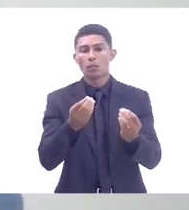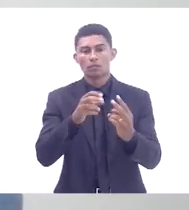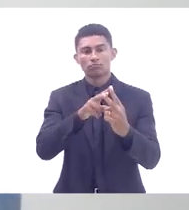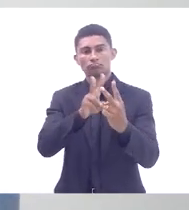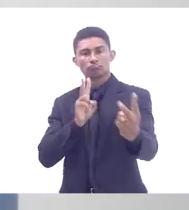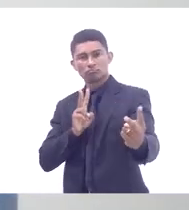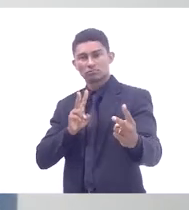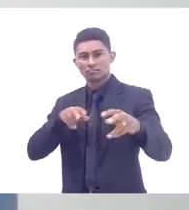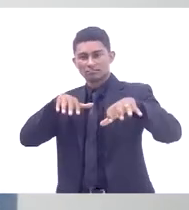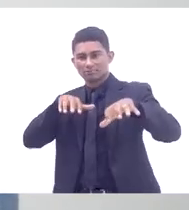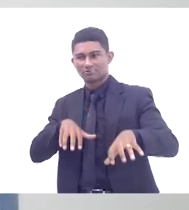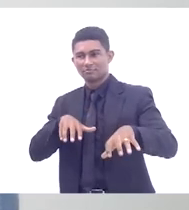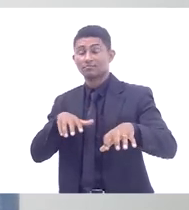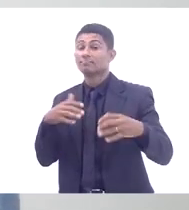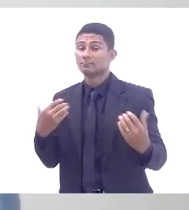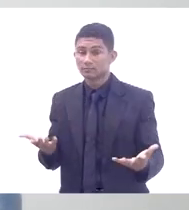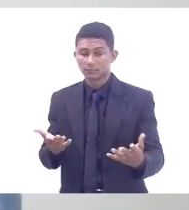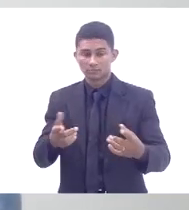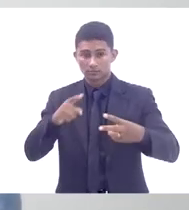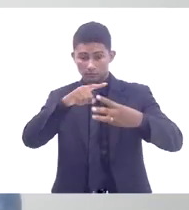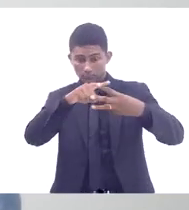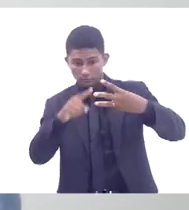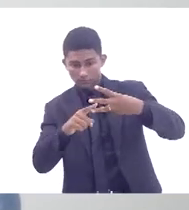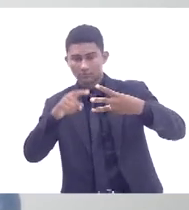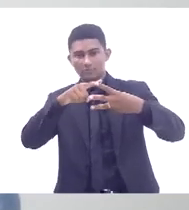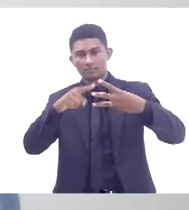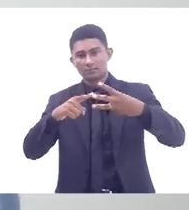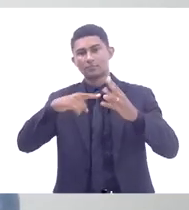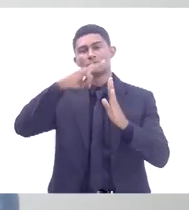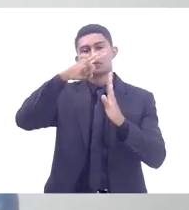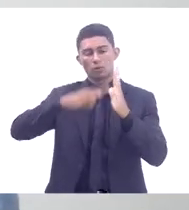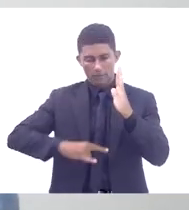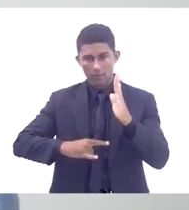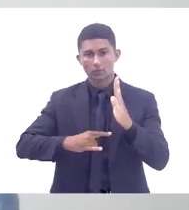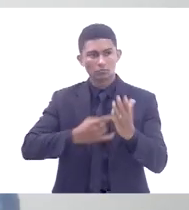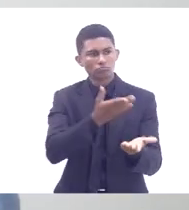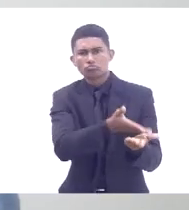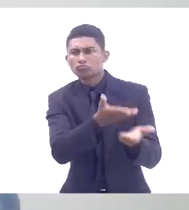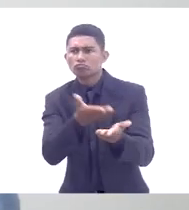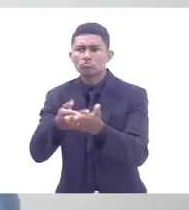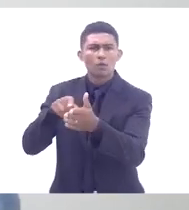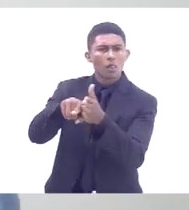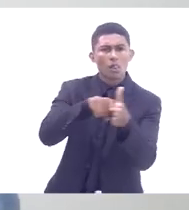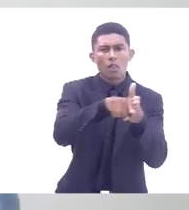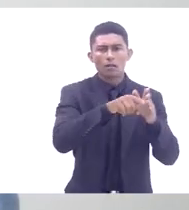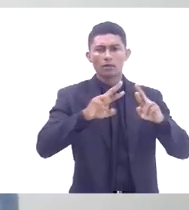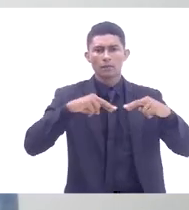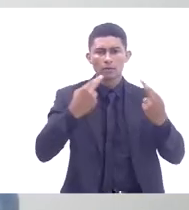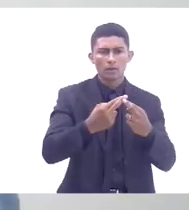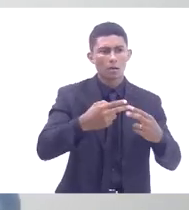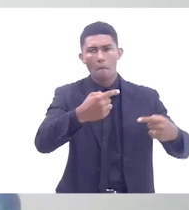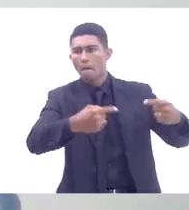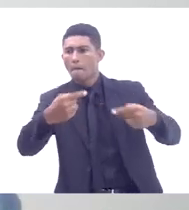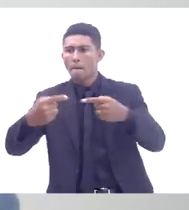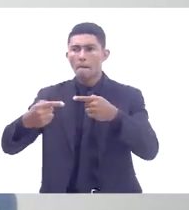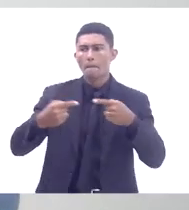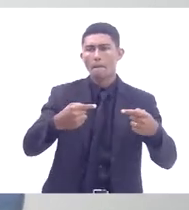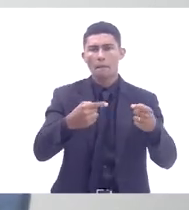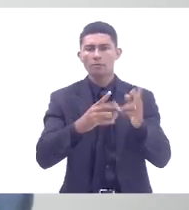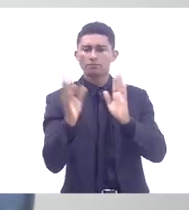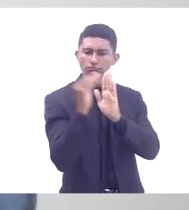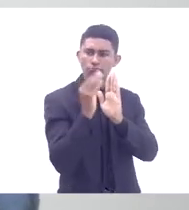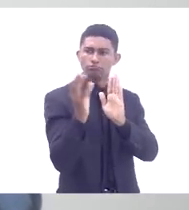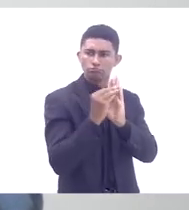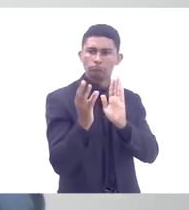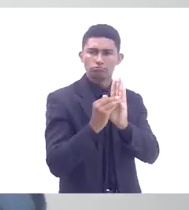doces são documentos recentes produzidos pelo antes né com acúmulo de debate e nos congressos e reuniões que a gente vem